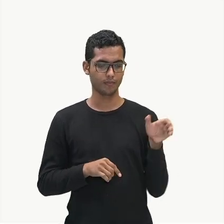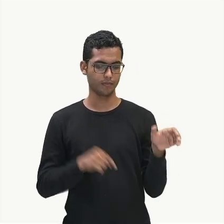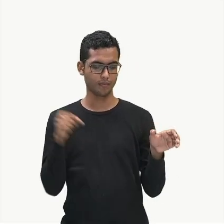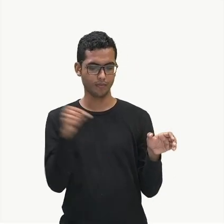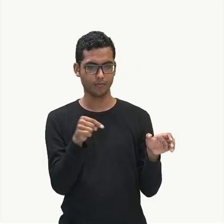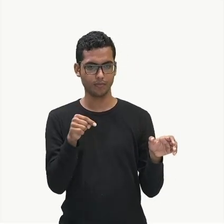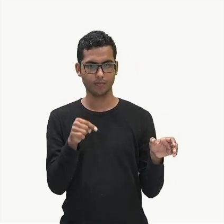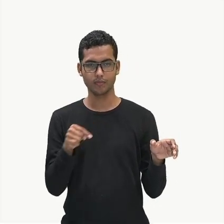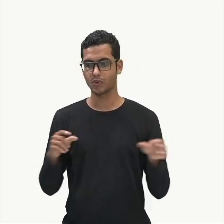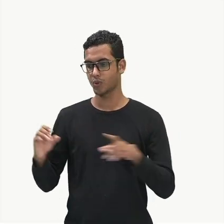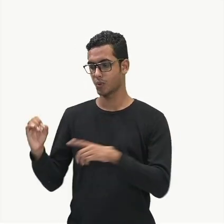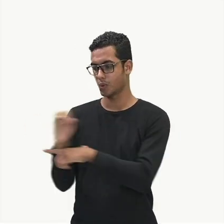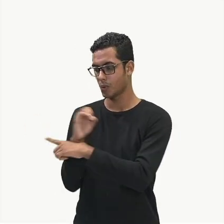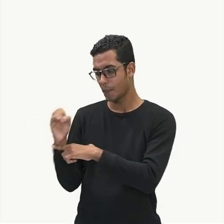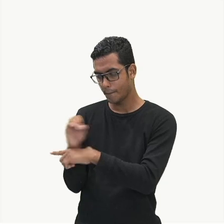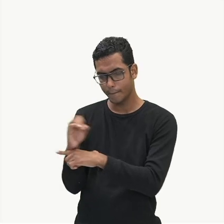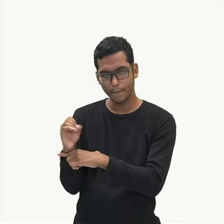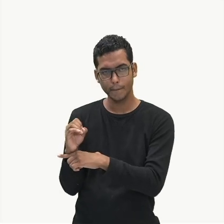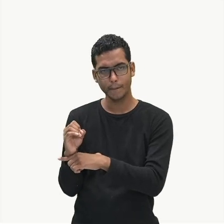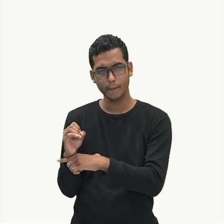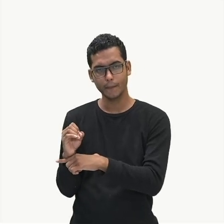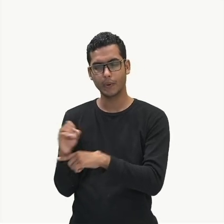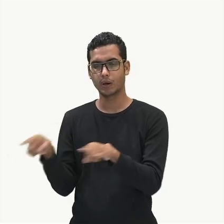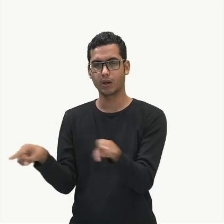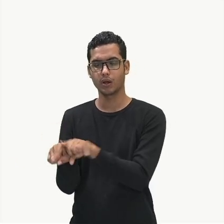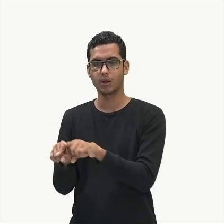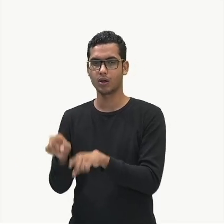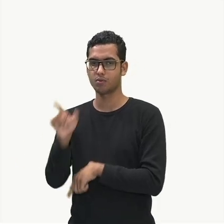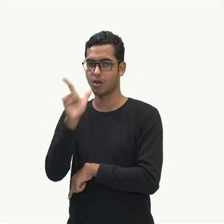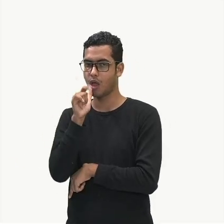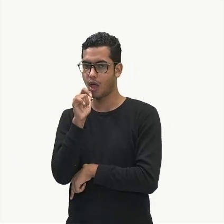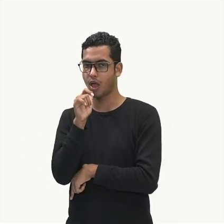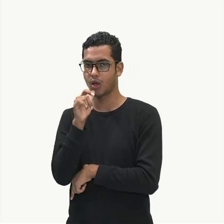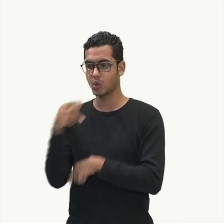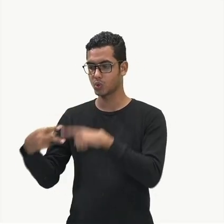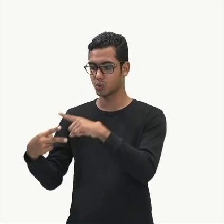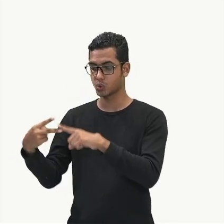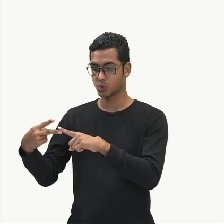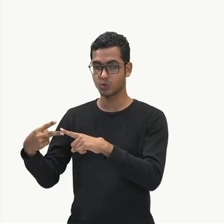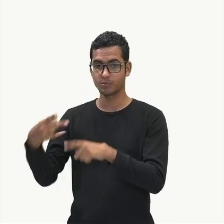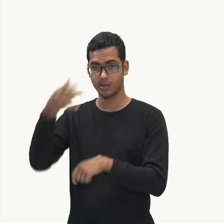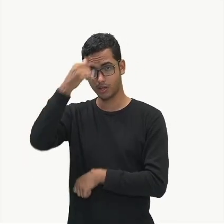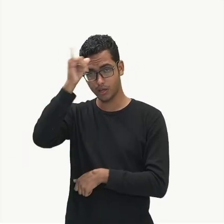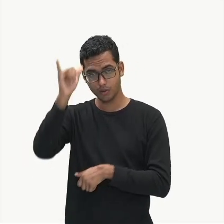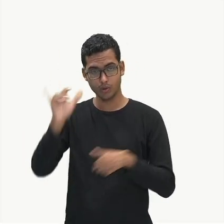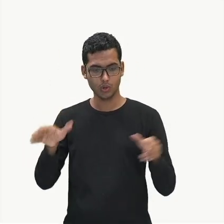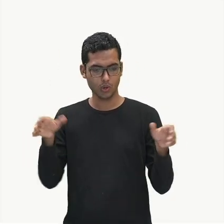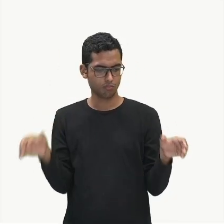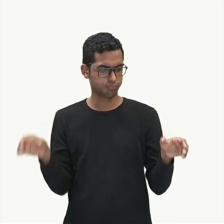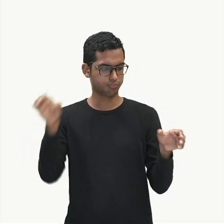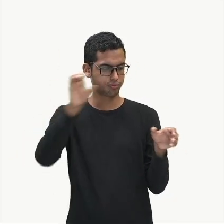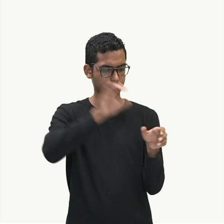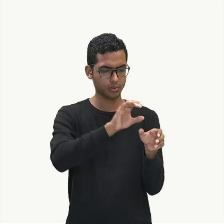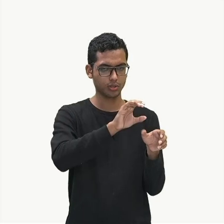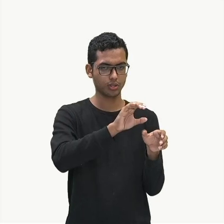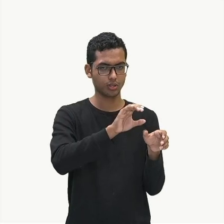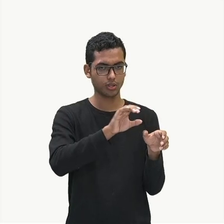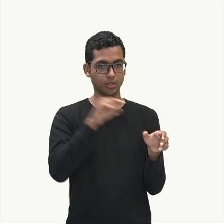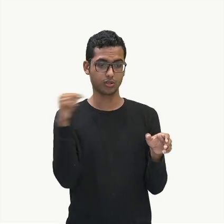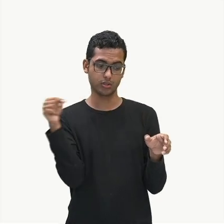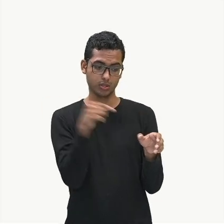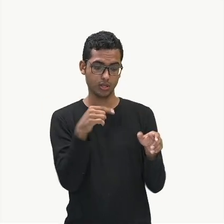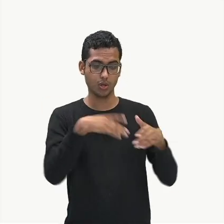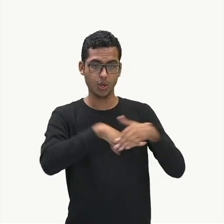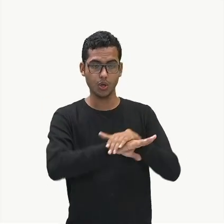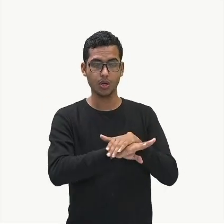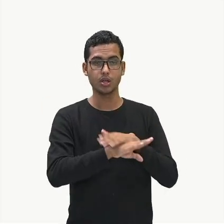o oxigênio e com a água, o sódio, ele é guardado em querosene. E